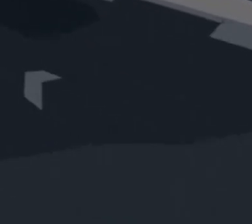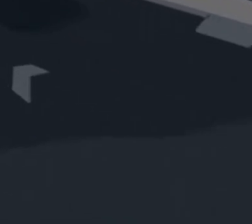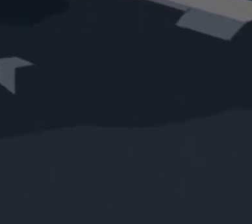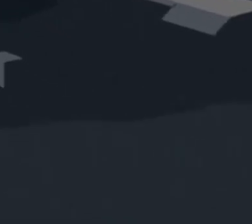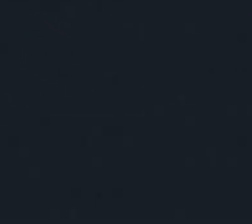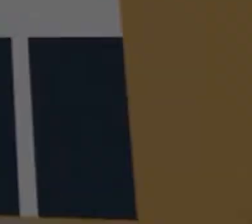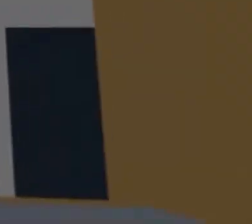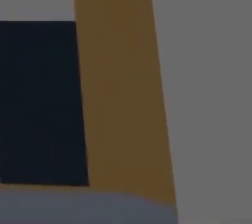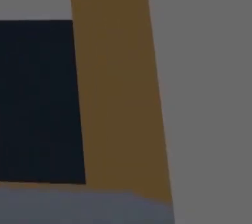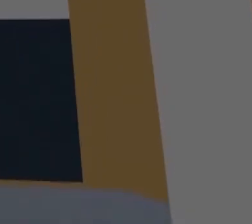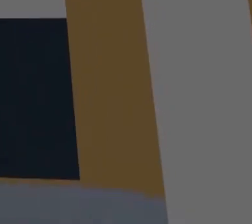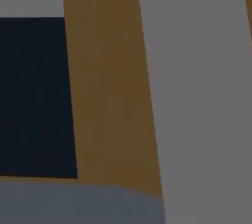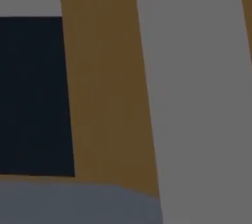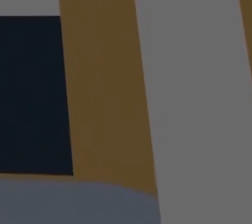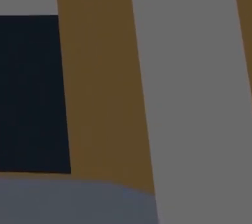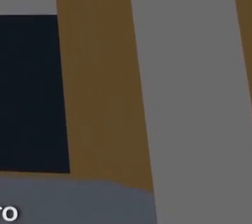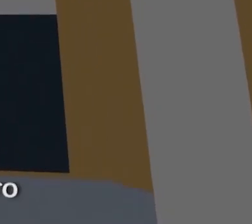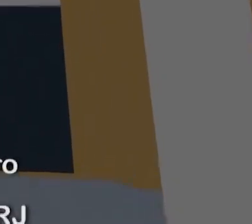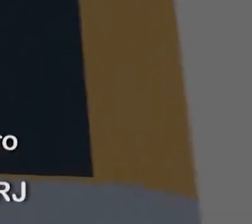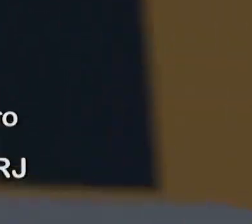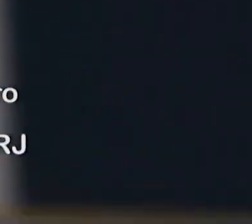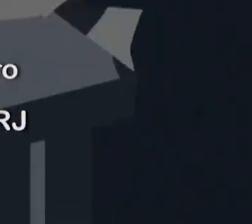E aí